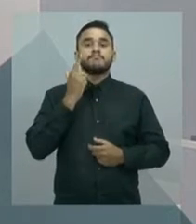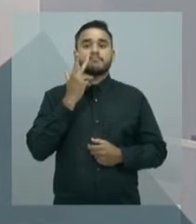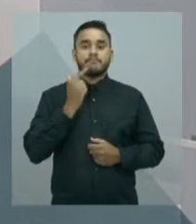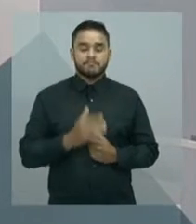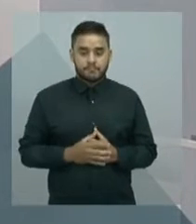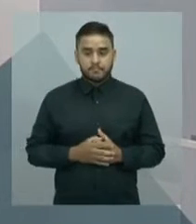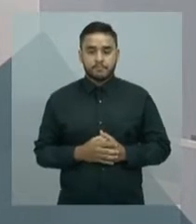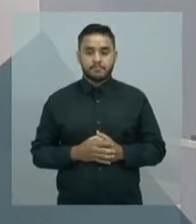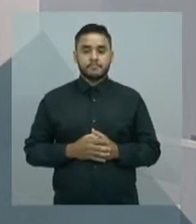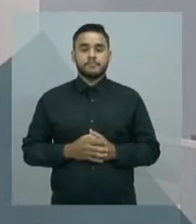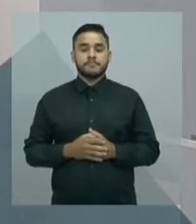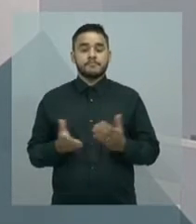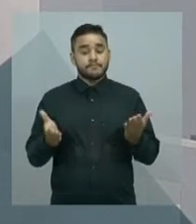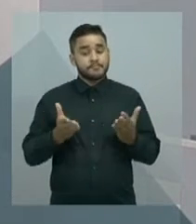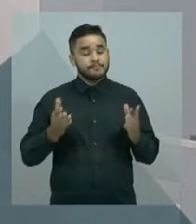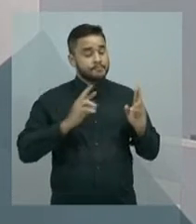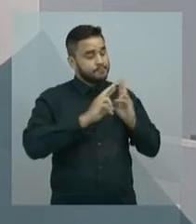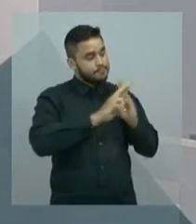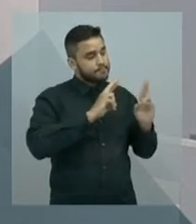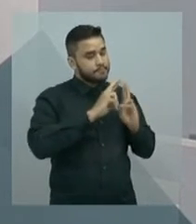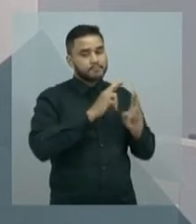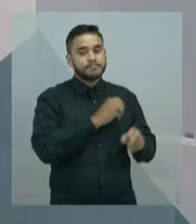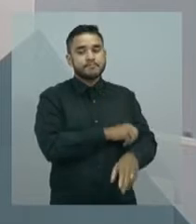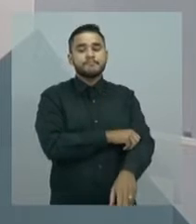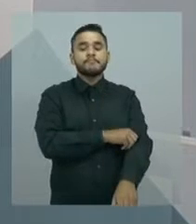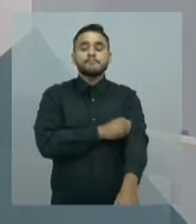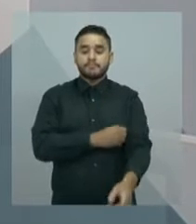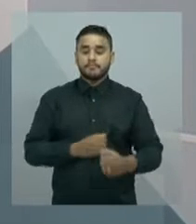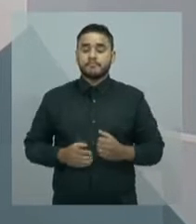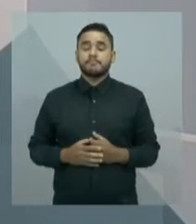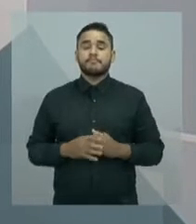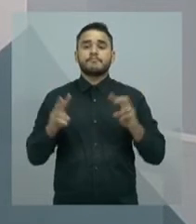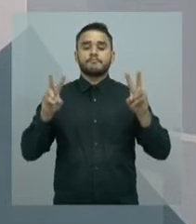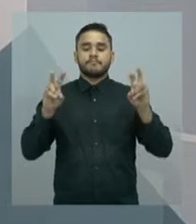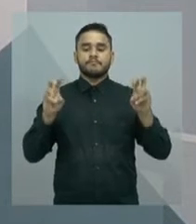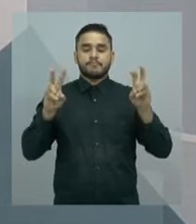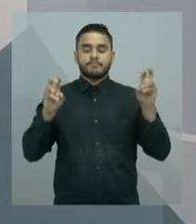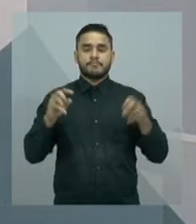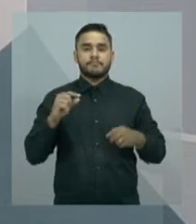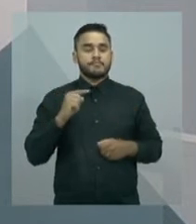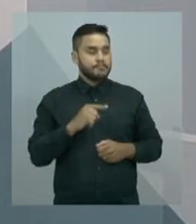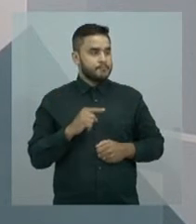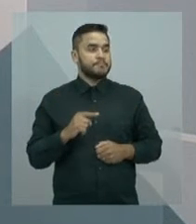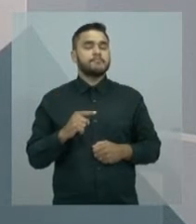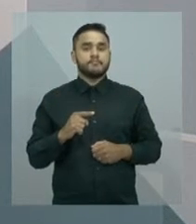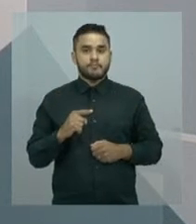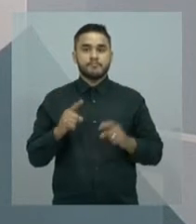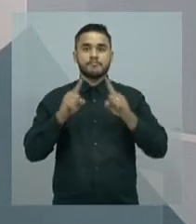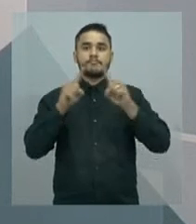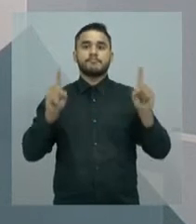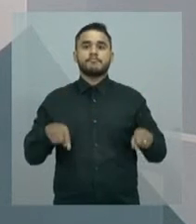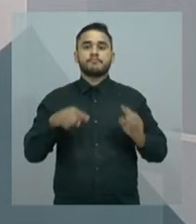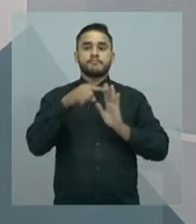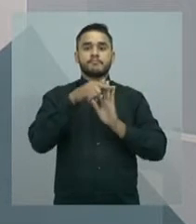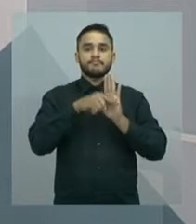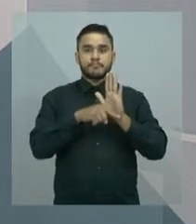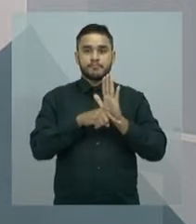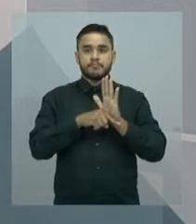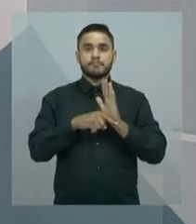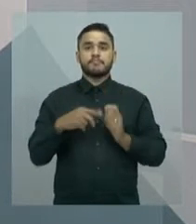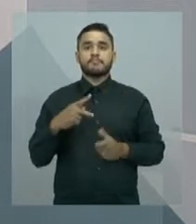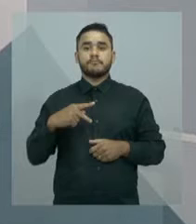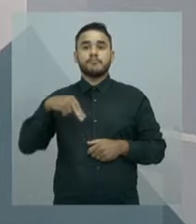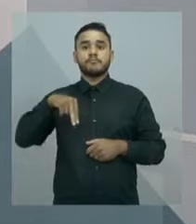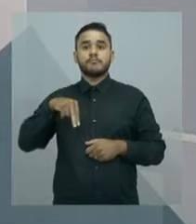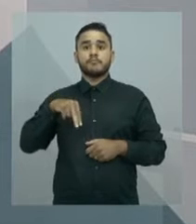E na entrevista de hoje nós vamos conhecer tudo a respeito do programa Núcleo de Mediação Comunitária